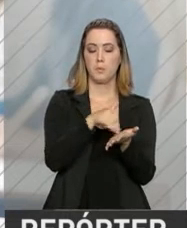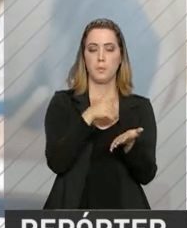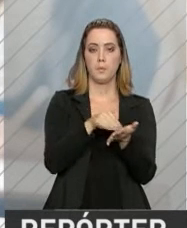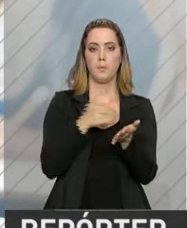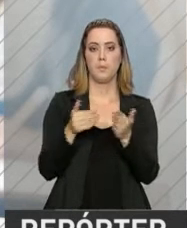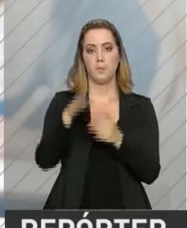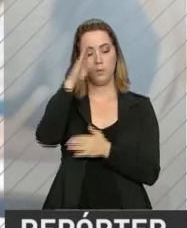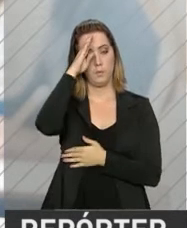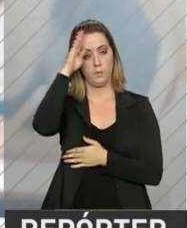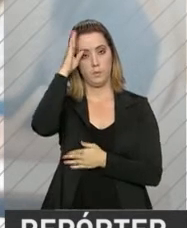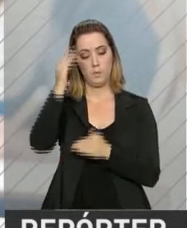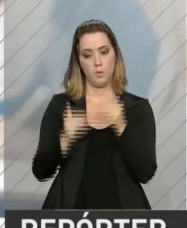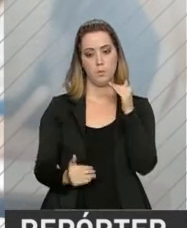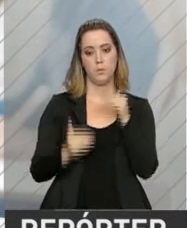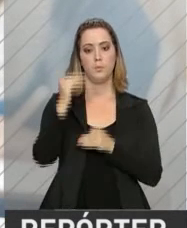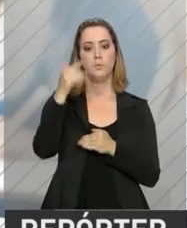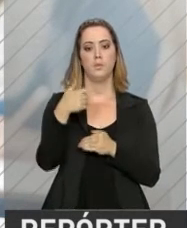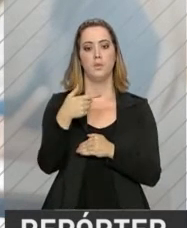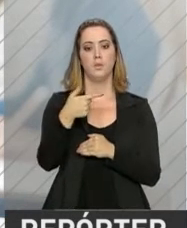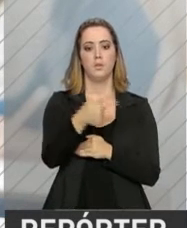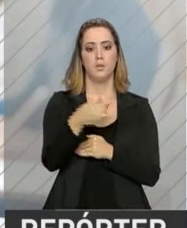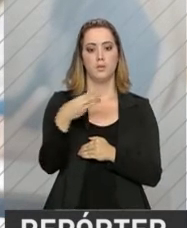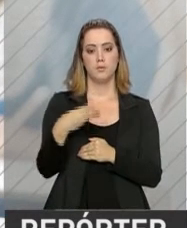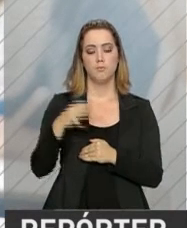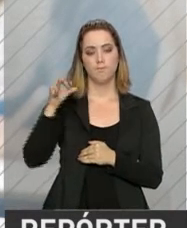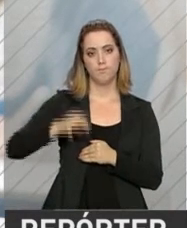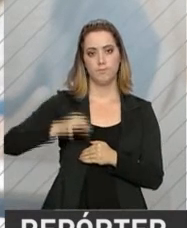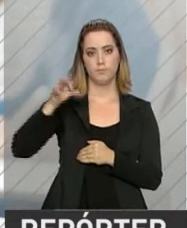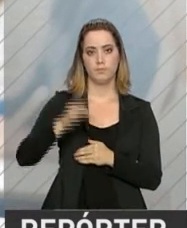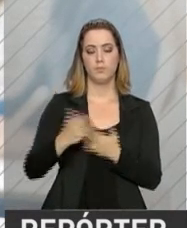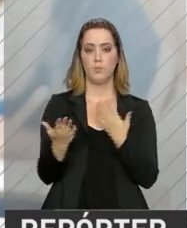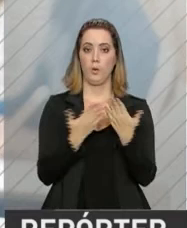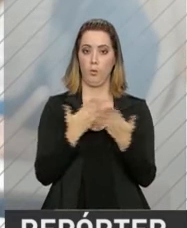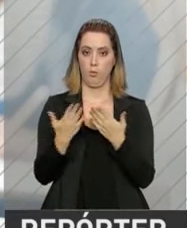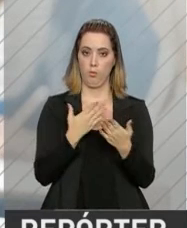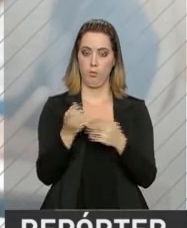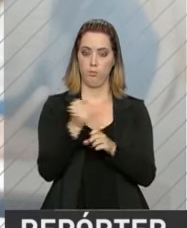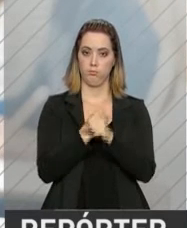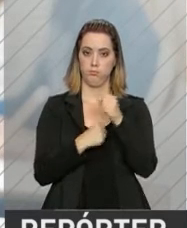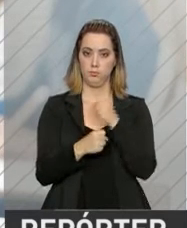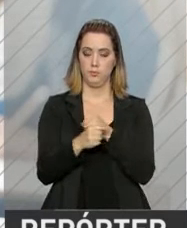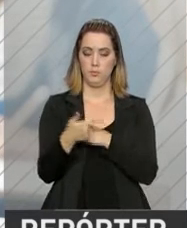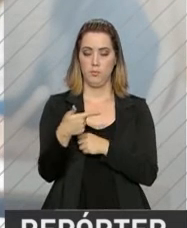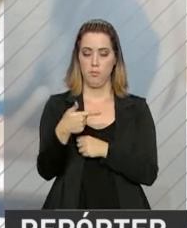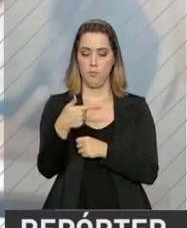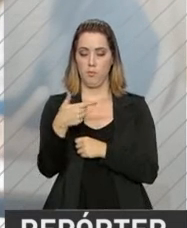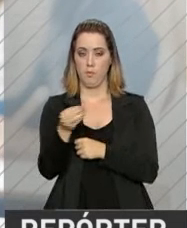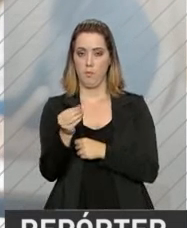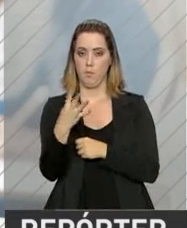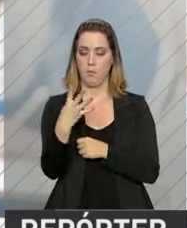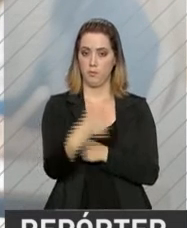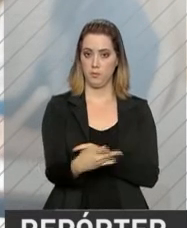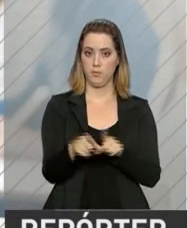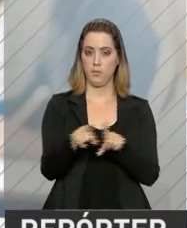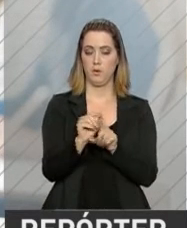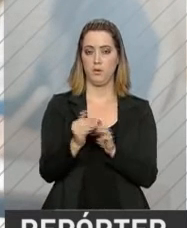educação superior cresceu 73%. Em relação a 2014, o aumento foi